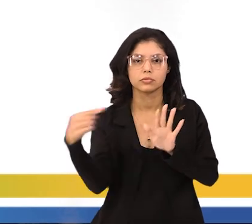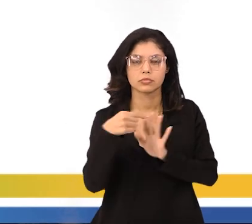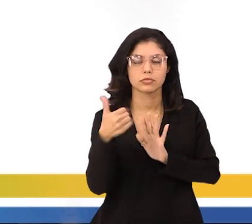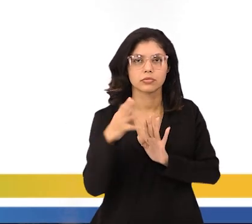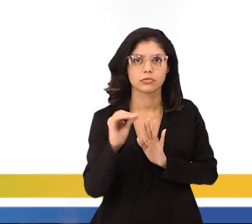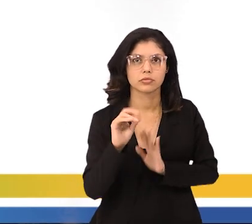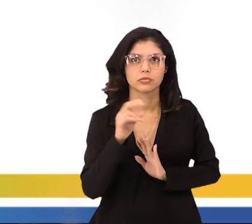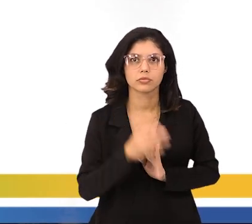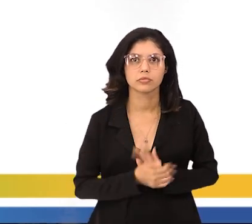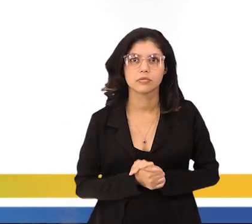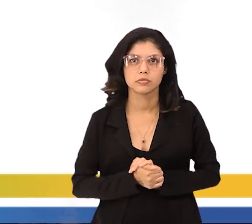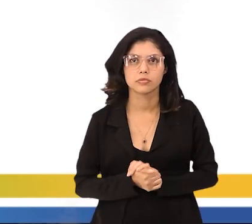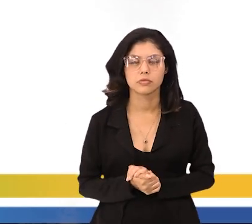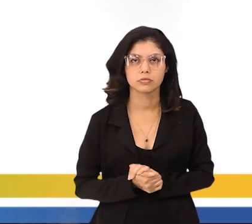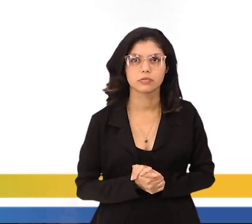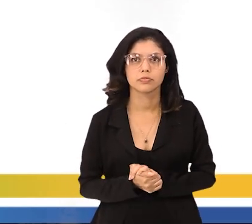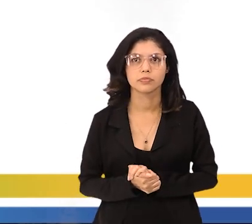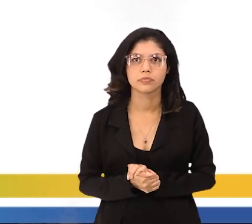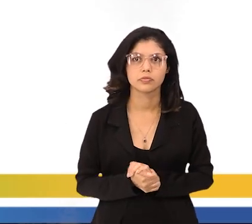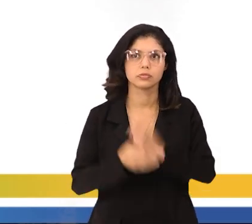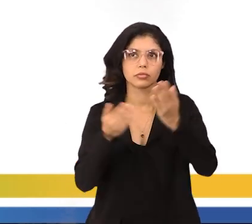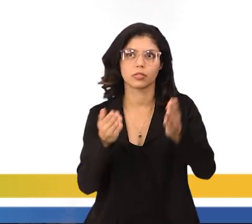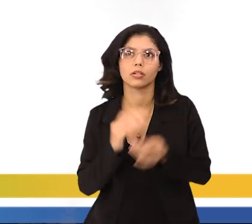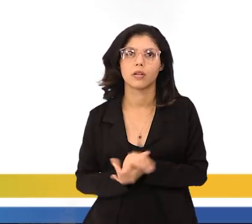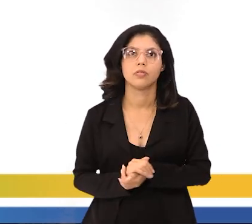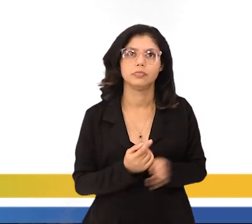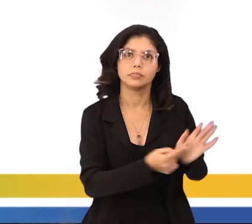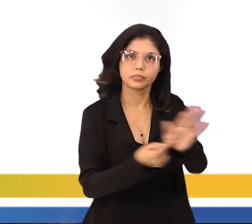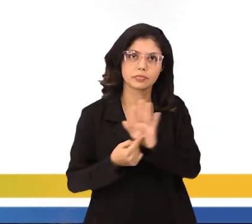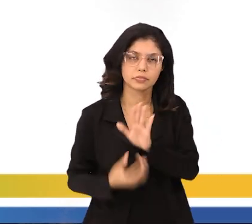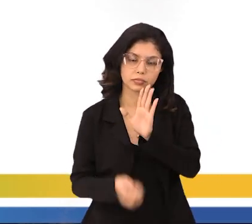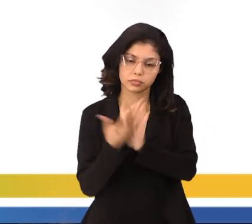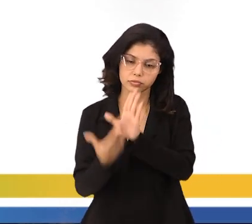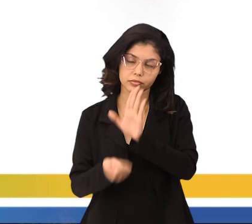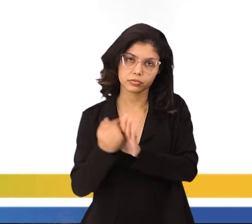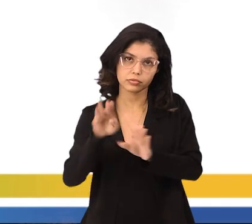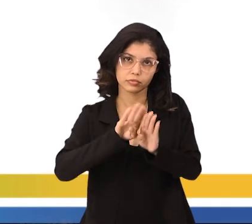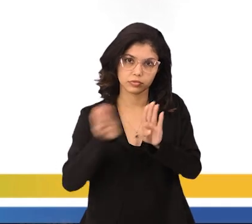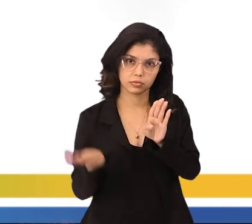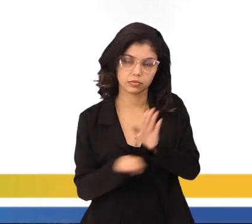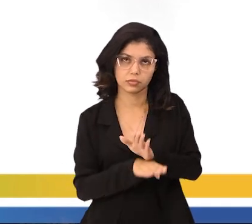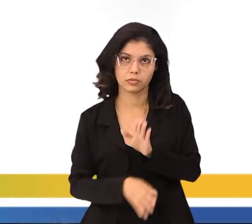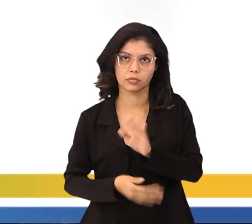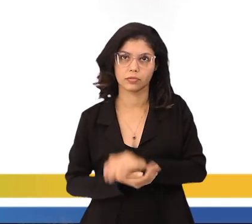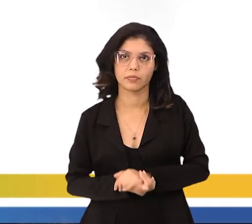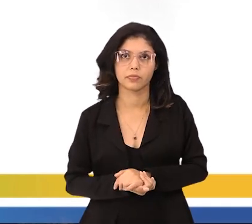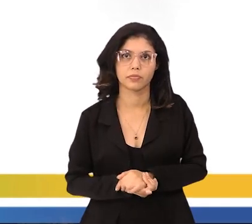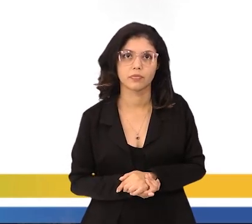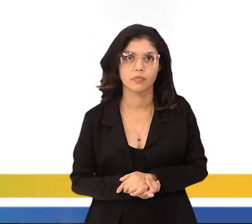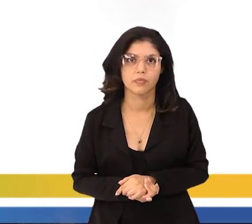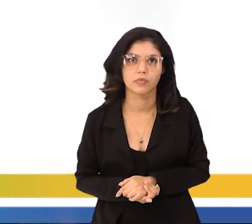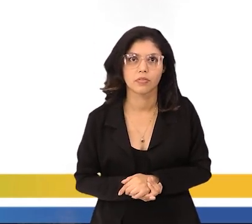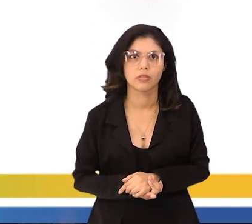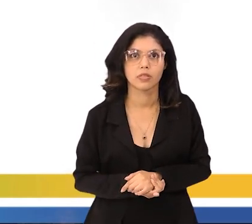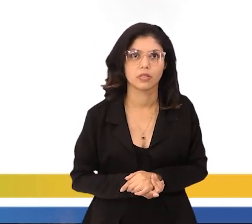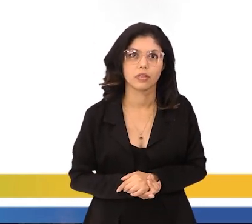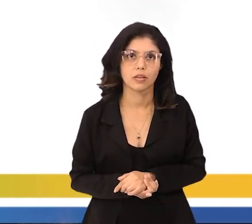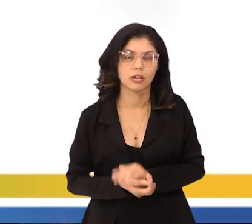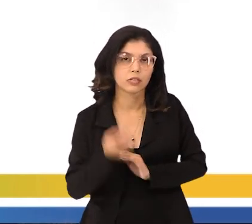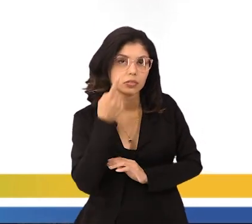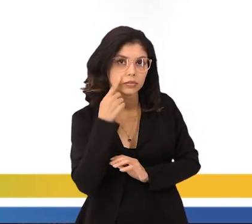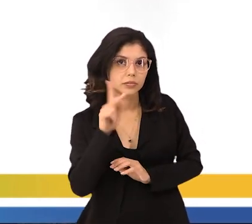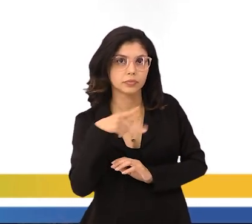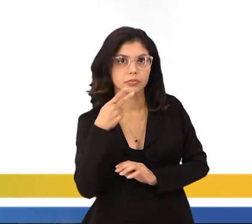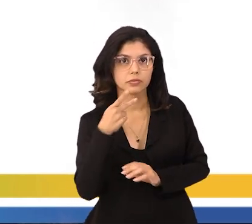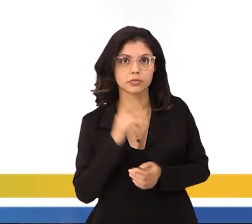representar sendo menos 10 elevado a 5. Diante disso, que potência representa os produtos abaixo? Quando eu